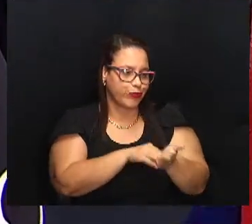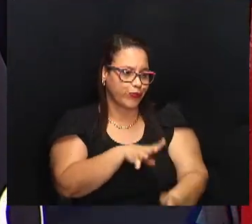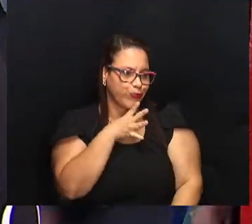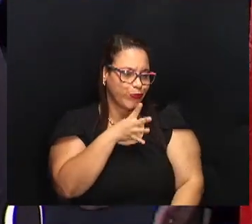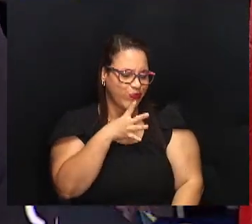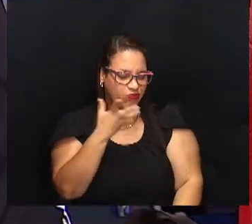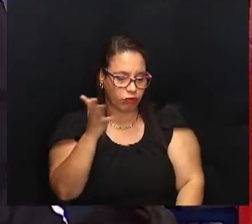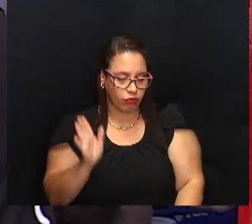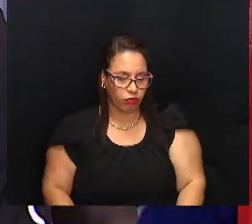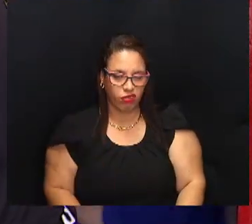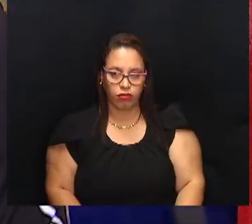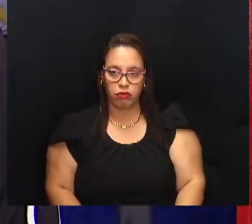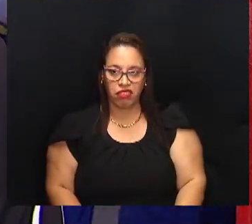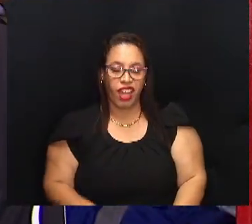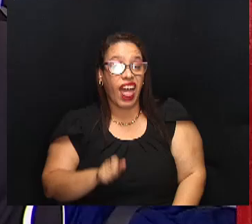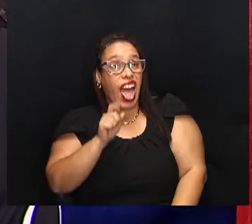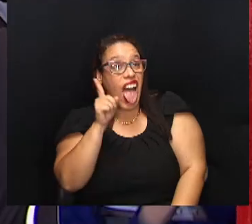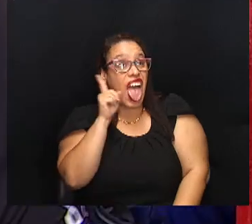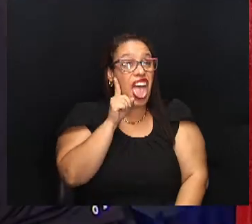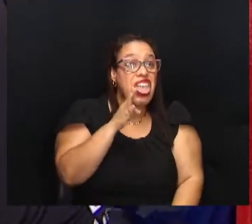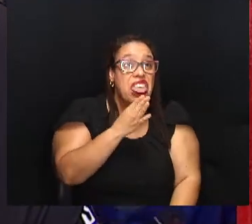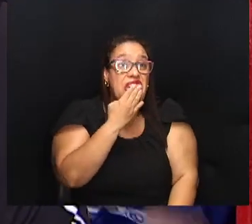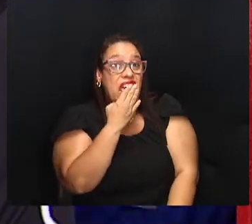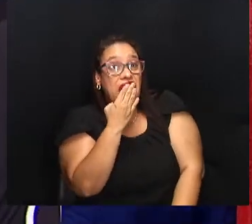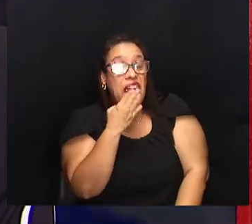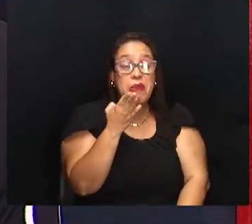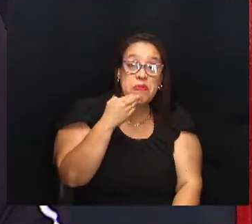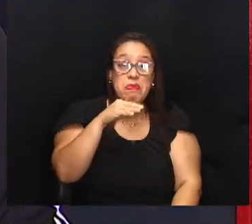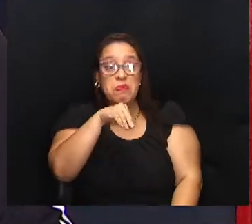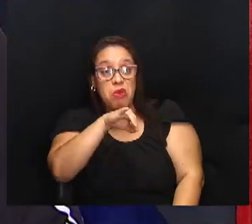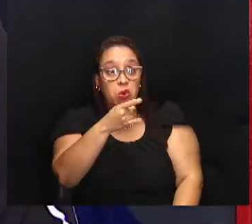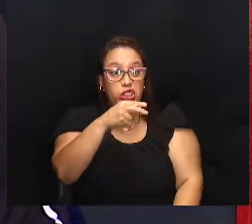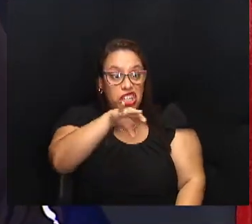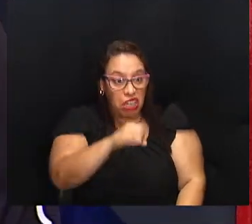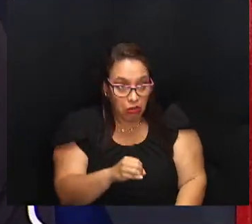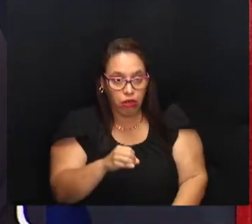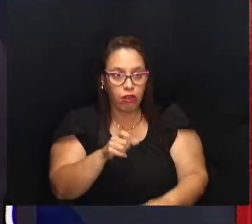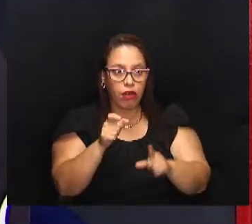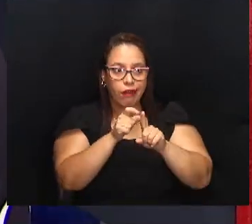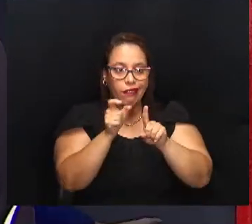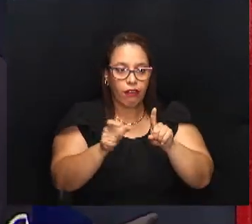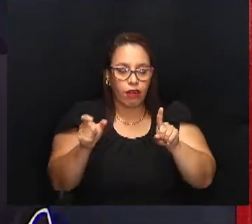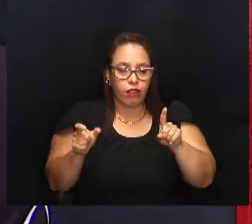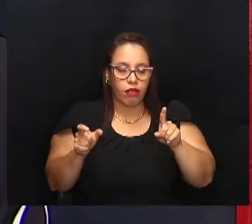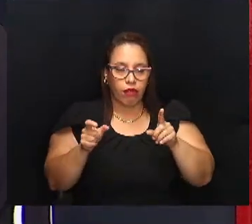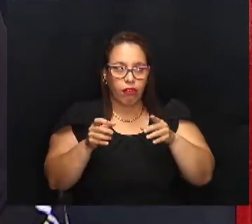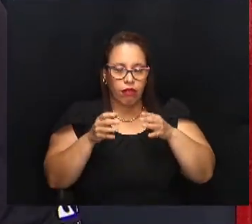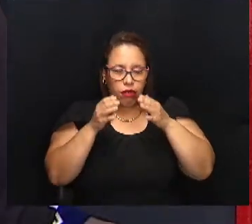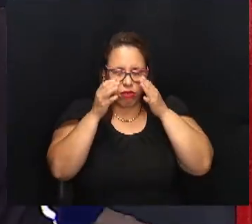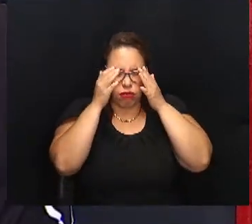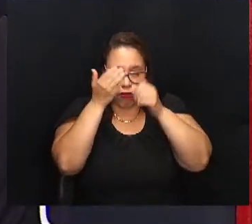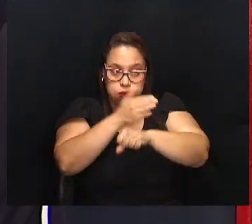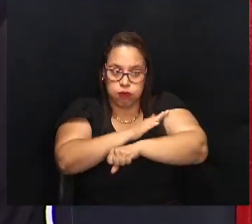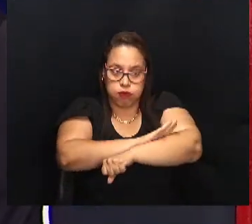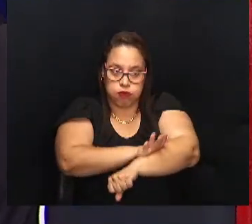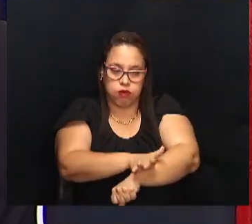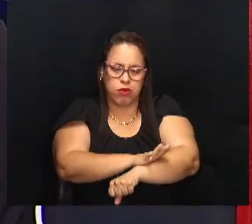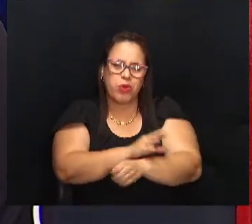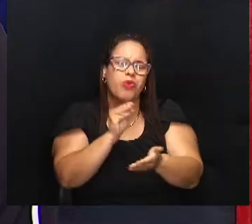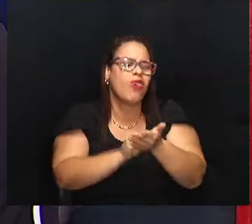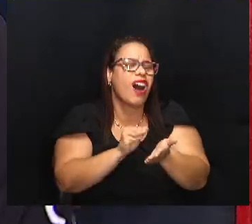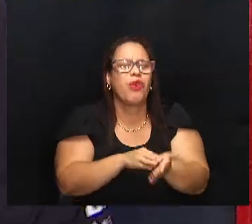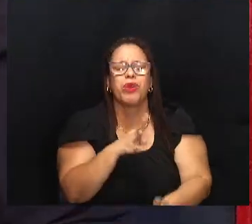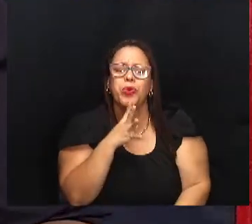conhecimento, porque, é surdo-mudo, é mudinho, sabe, esses termos que são pejorativos, por falta mesmo